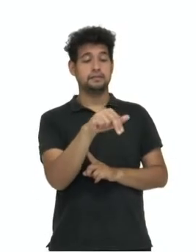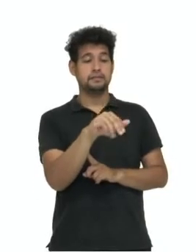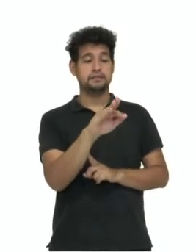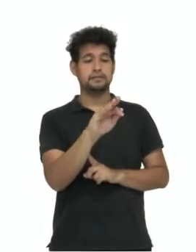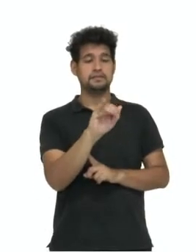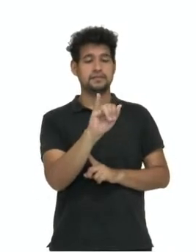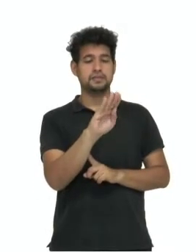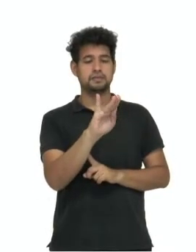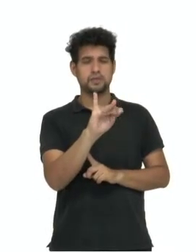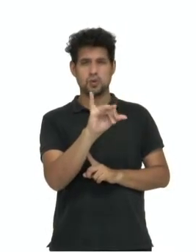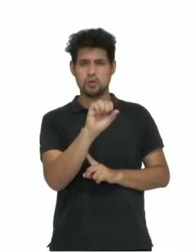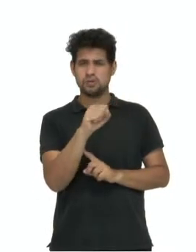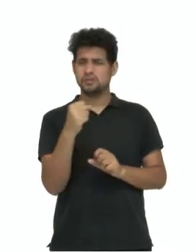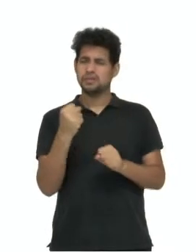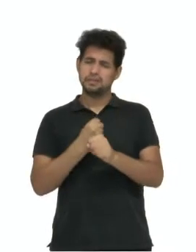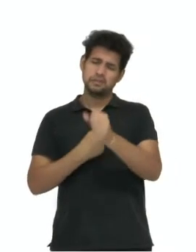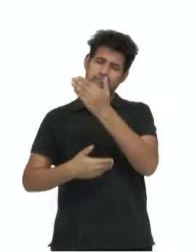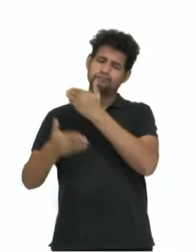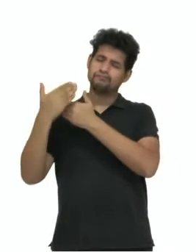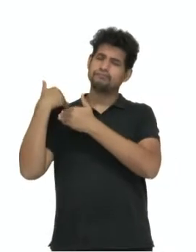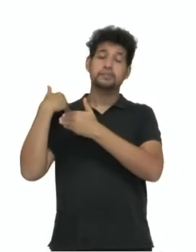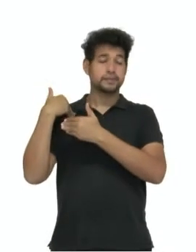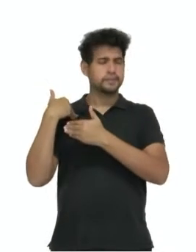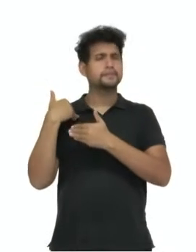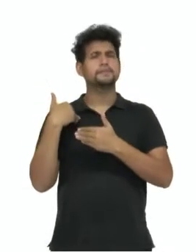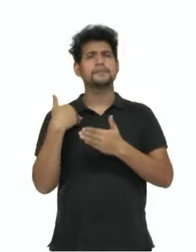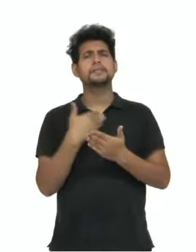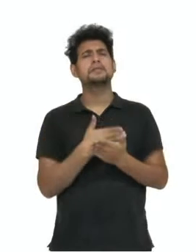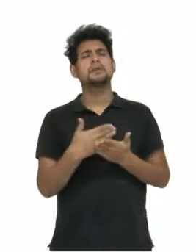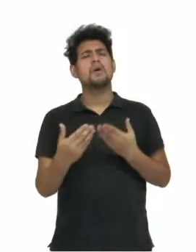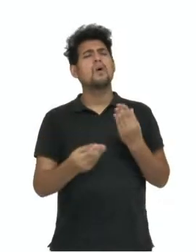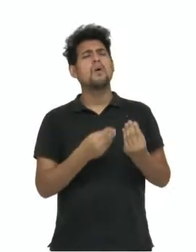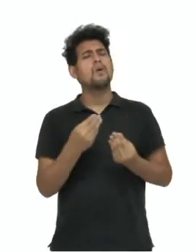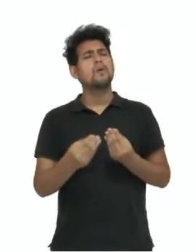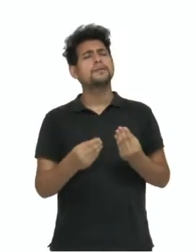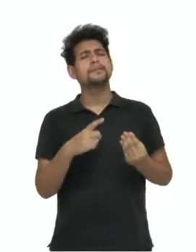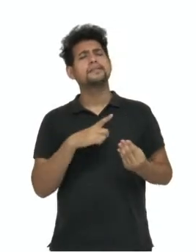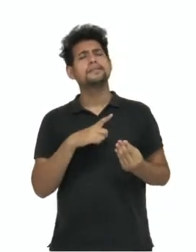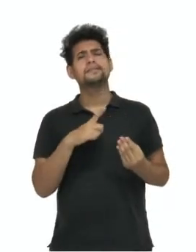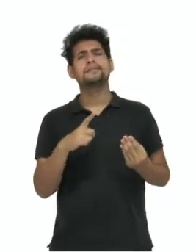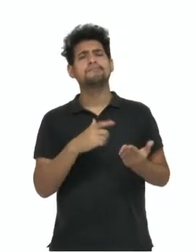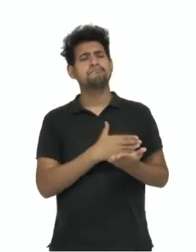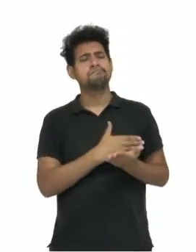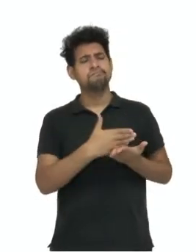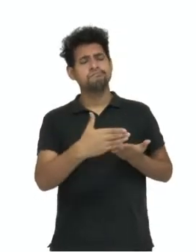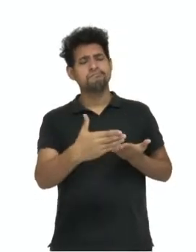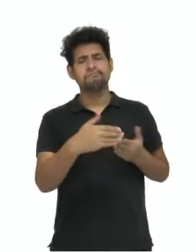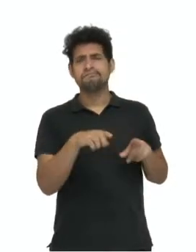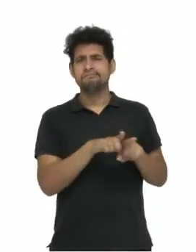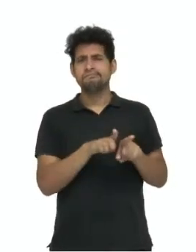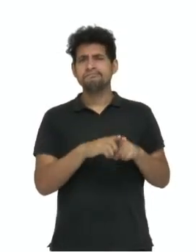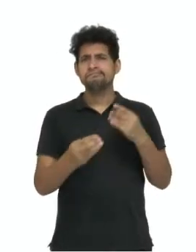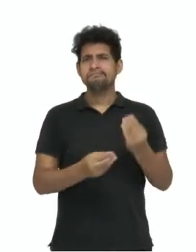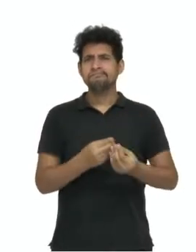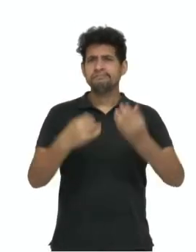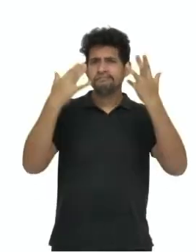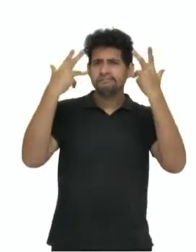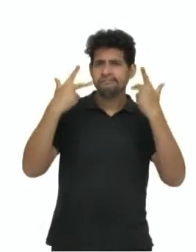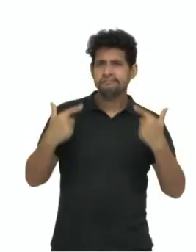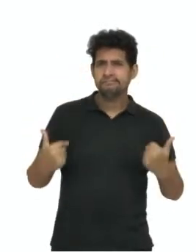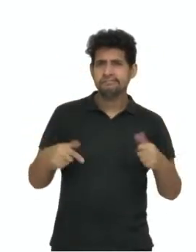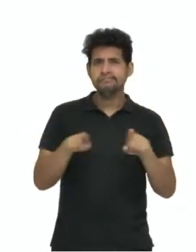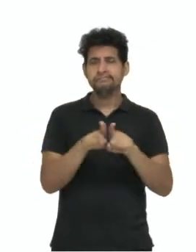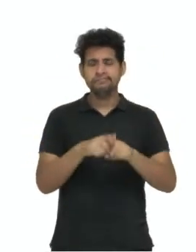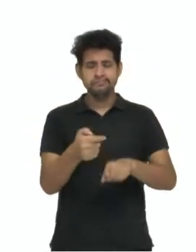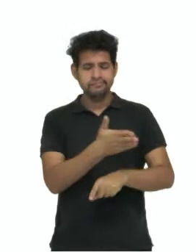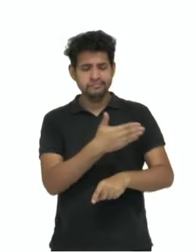né? Então, a gente sabe quem foram os precursores, né? Da onde que eles provavelmente se originaram, que foram daqueles animais, aqueles peixes